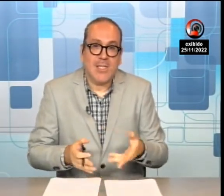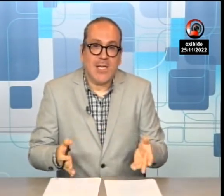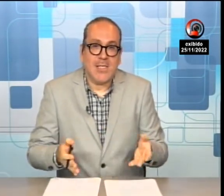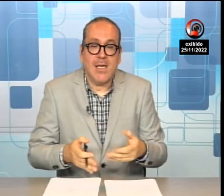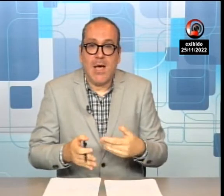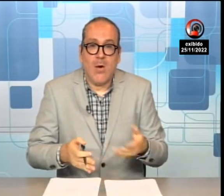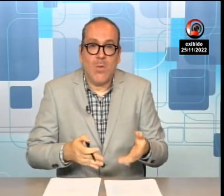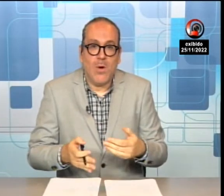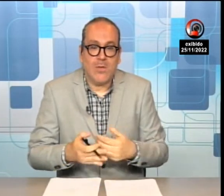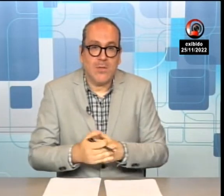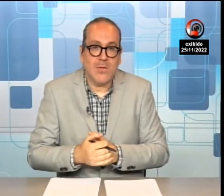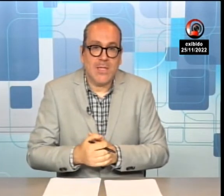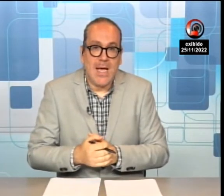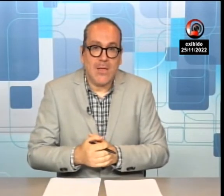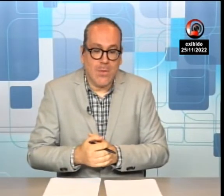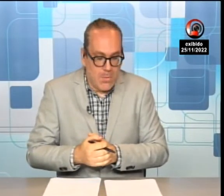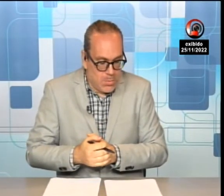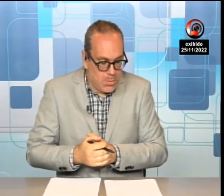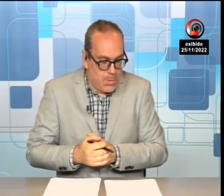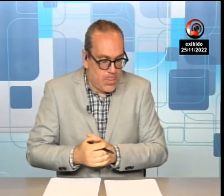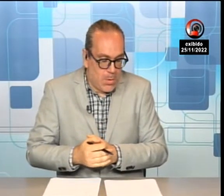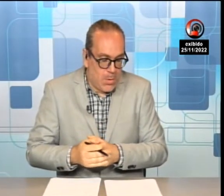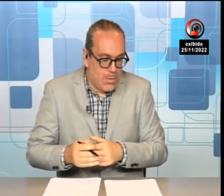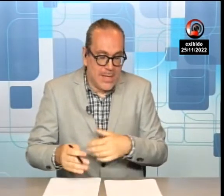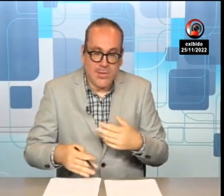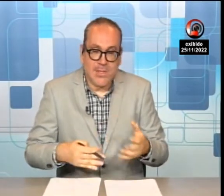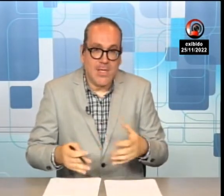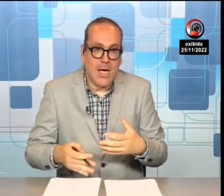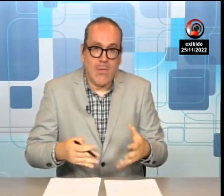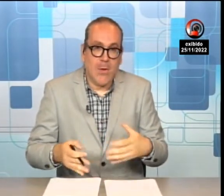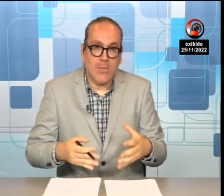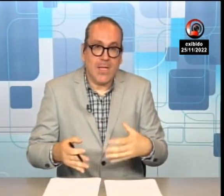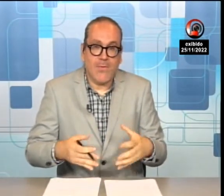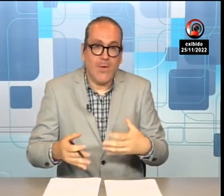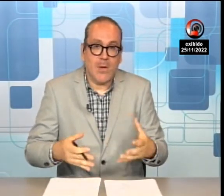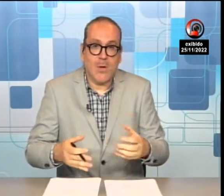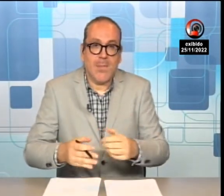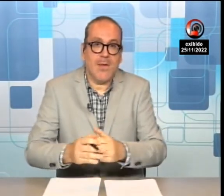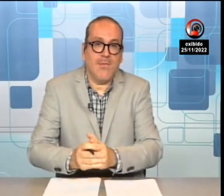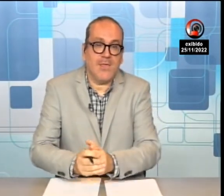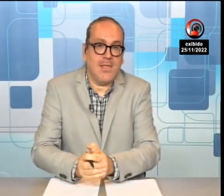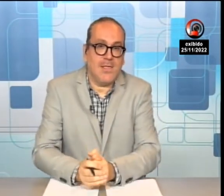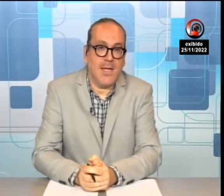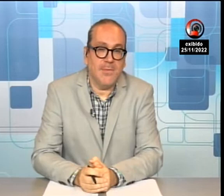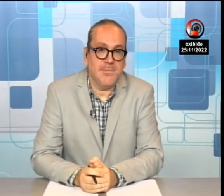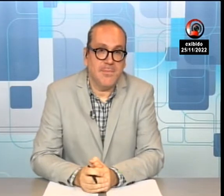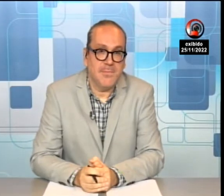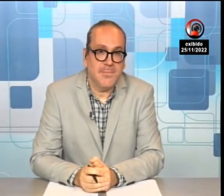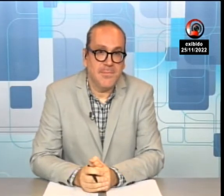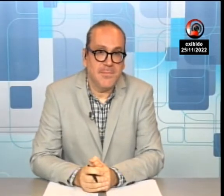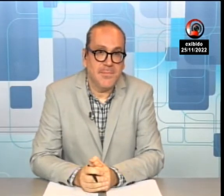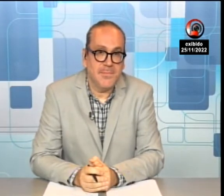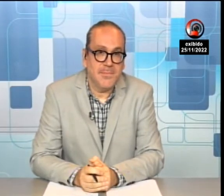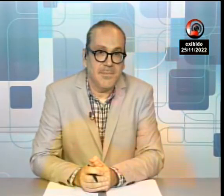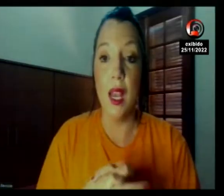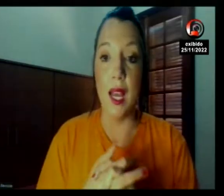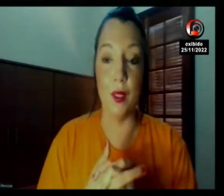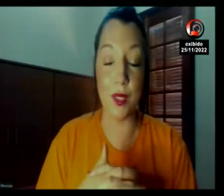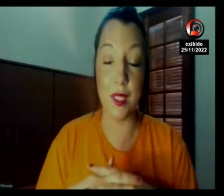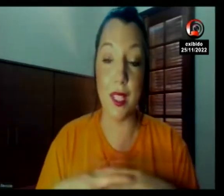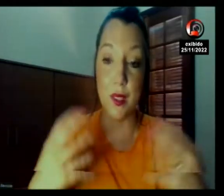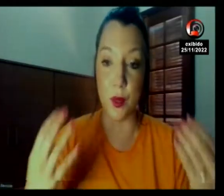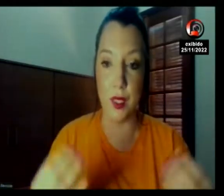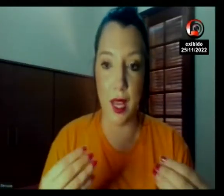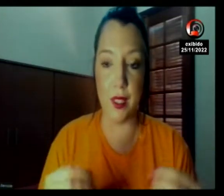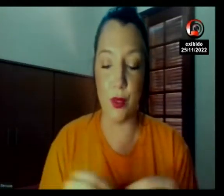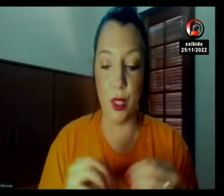e que deixasse algum modo de contato com o grupo ou rede social, algum telefone, algum e-mail que vocês tenham. Isso.